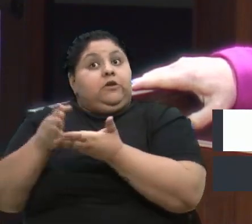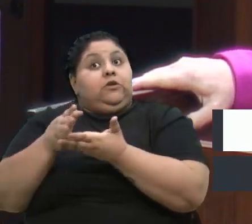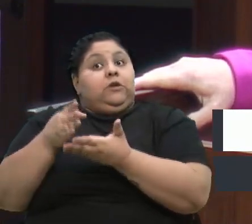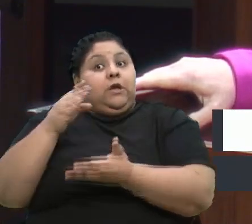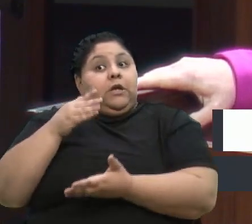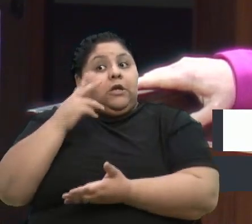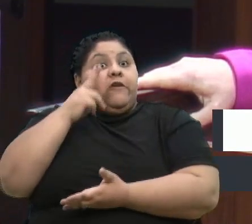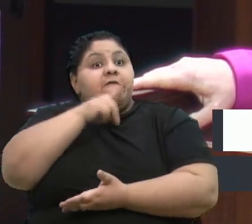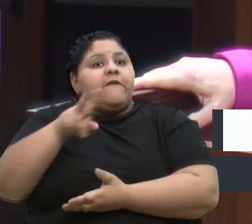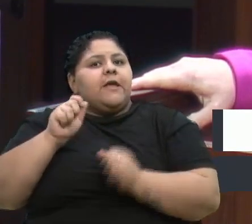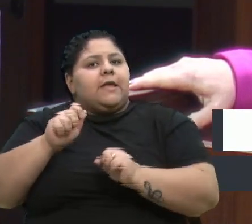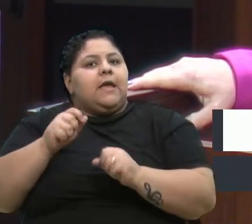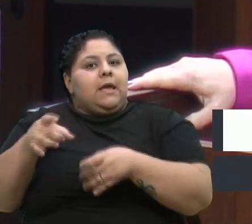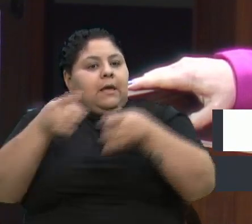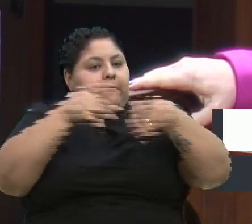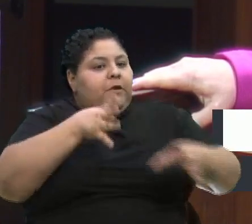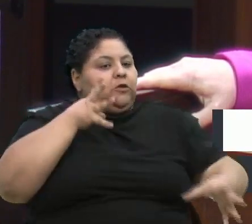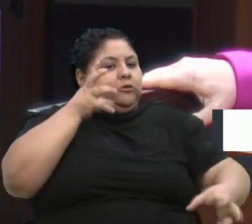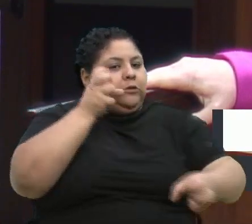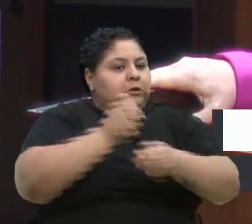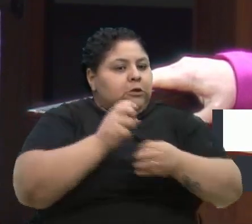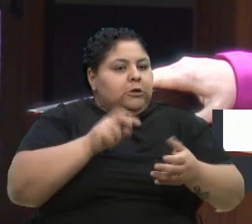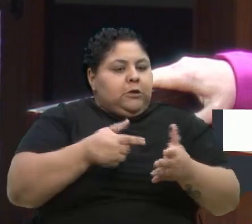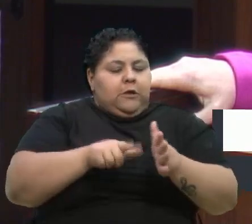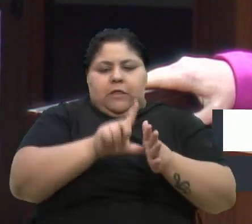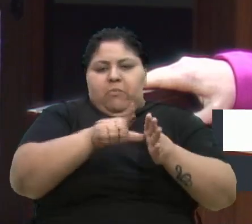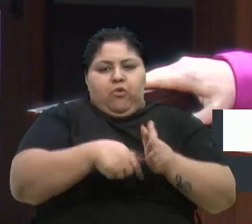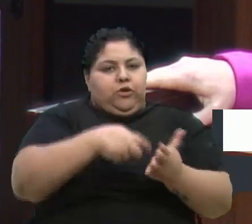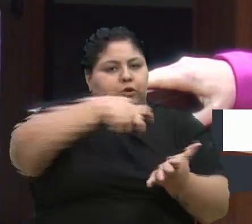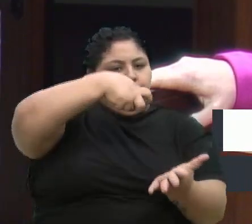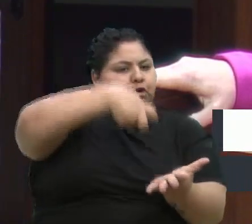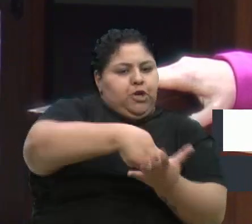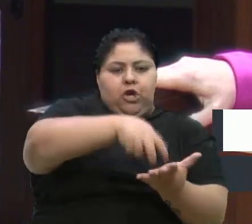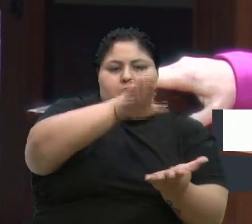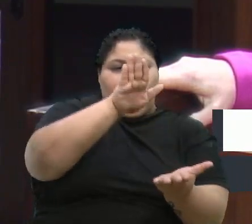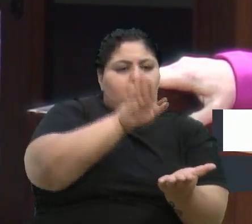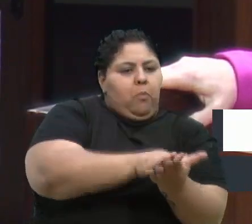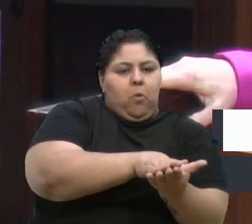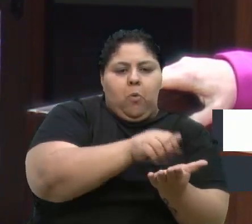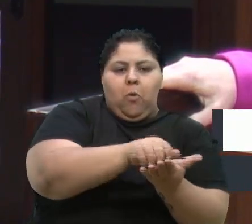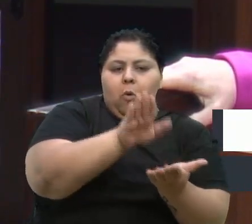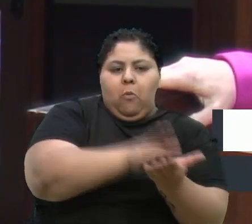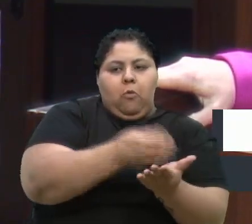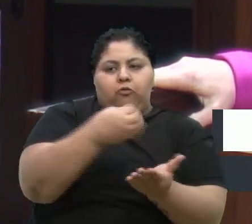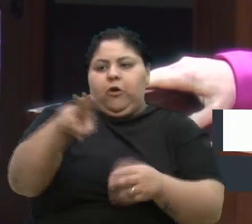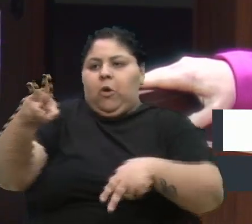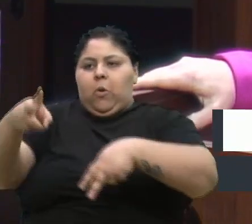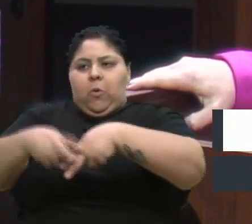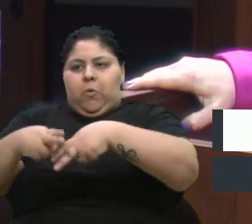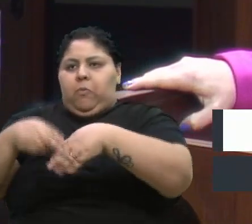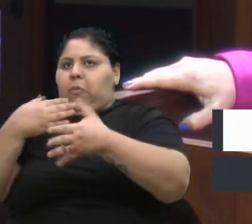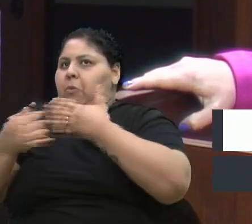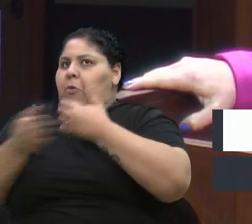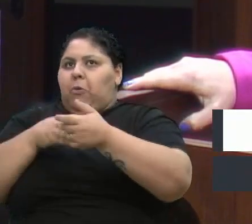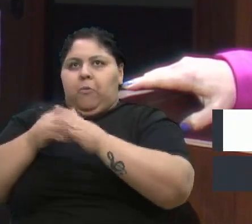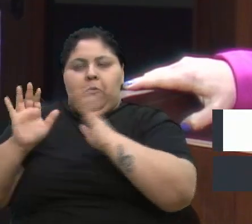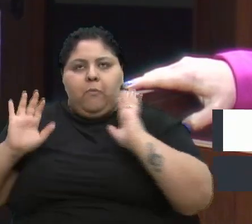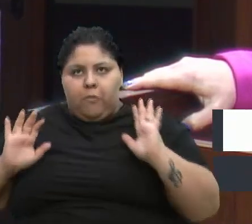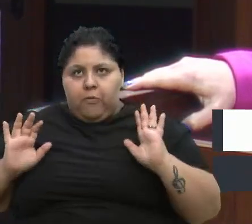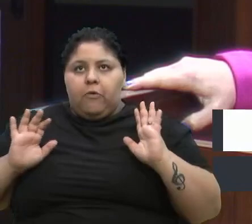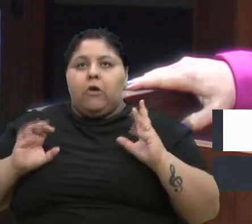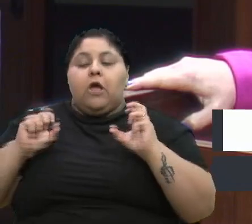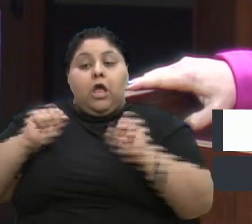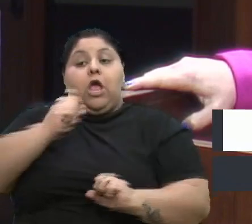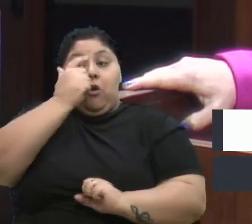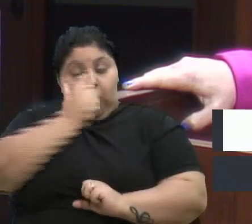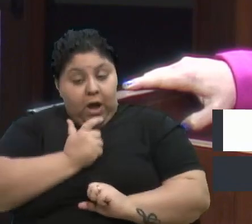punir, seja com multa, seja efetivamente levando o cidadão para um depoimento na Polícia Civil, eu acho